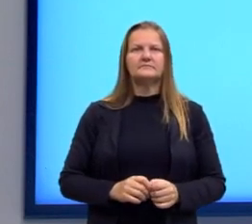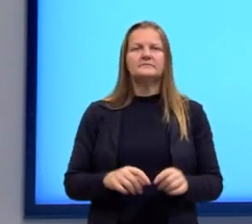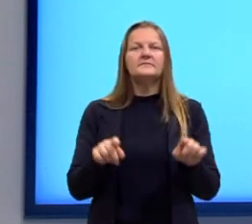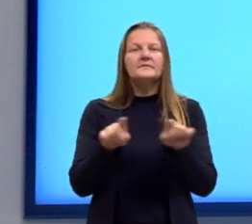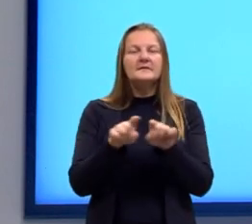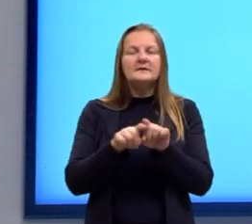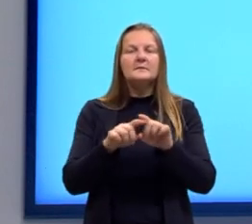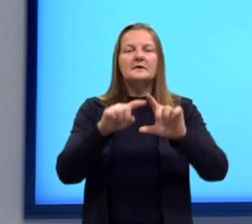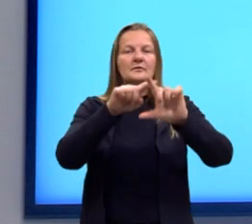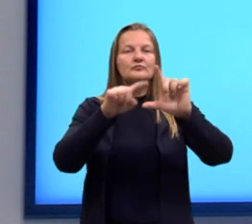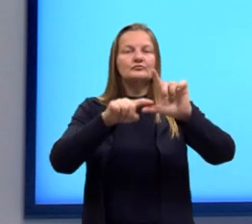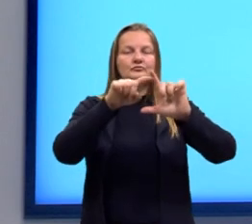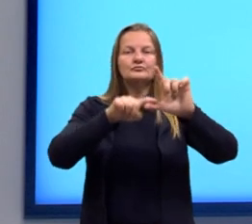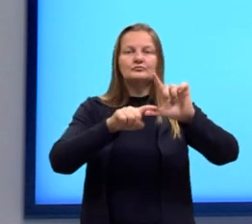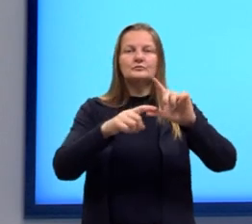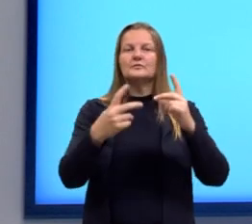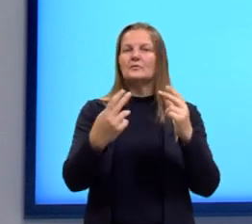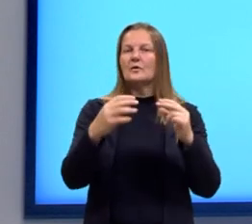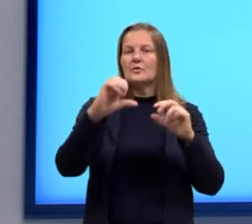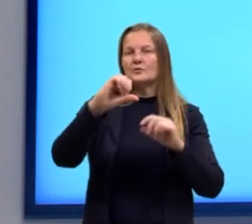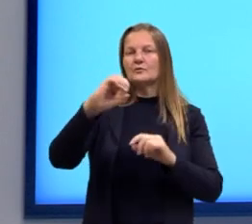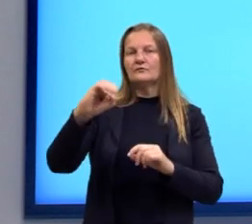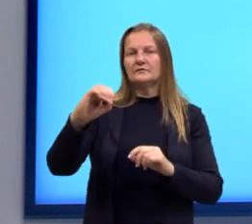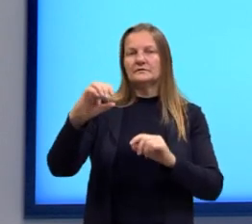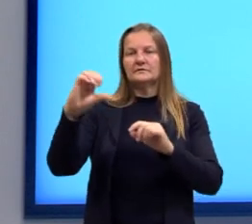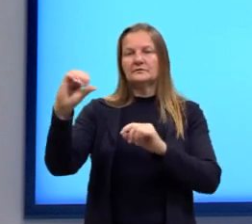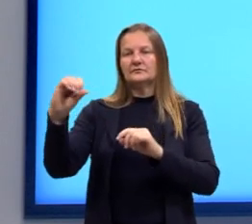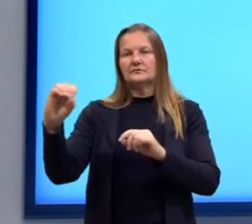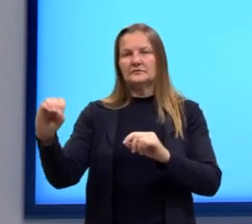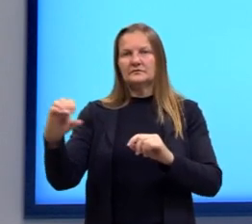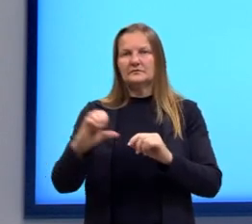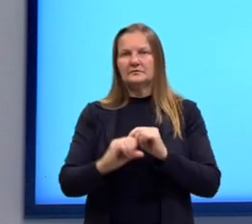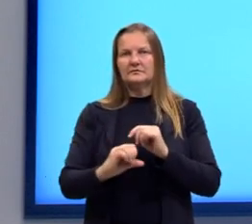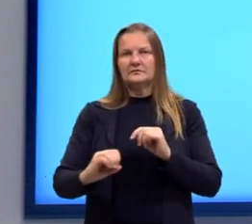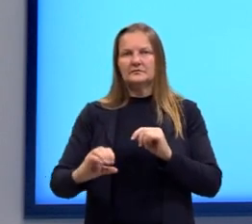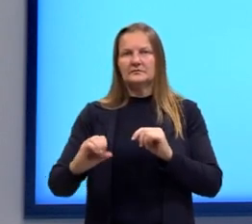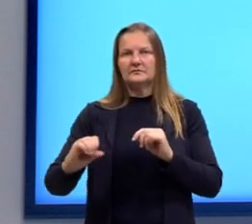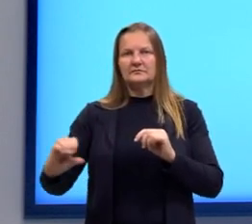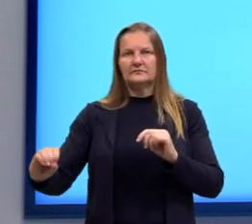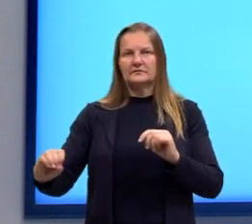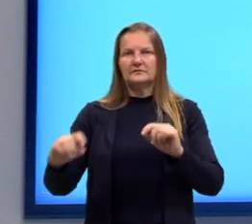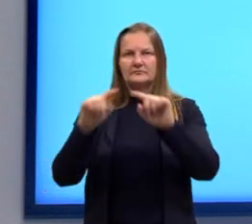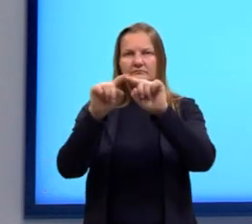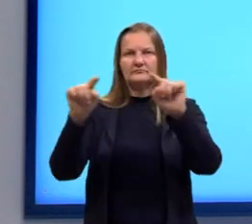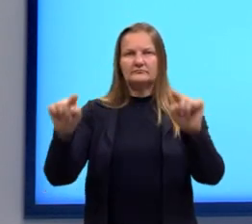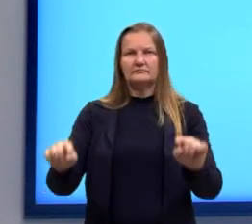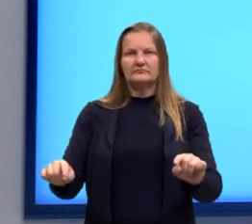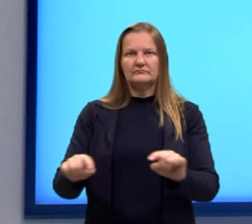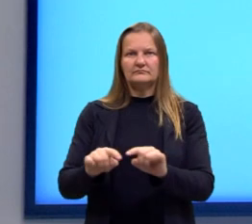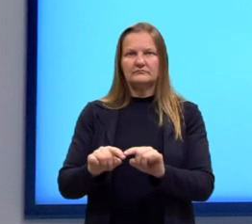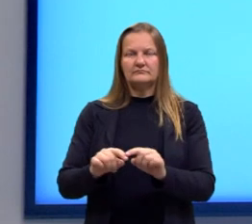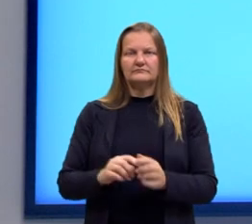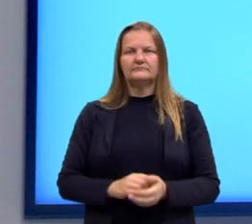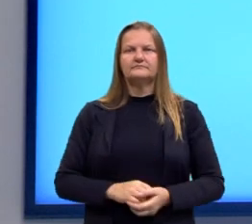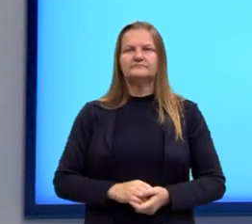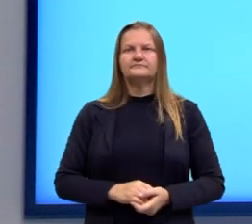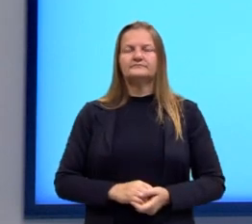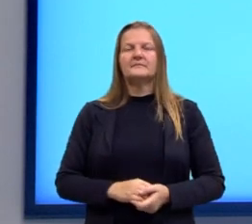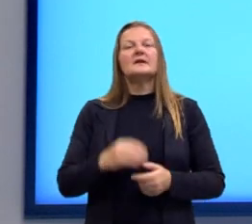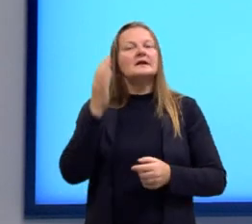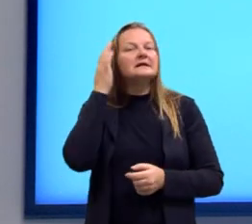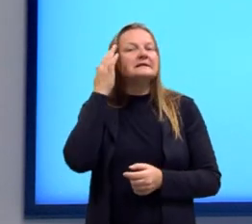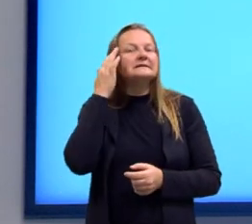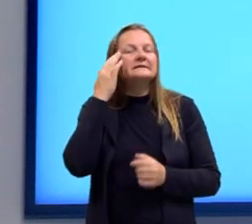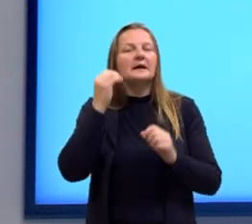também quatro ângulos internos de 90 graus que classifica então o nosso quadrado nós sabemos a